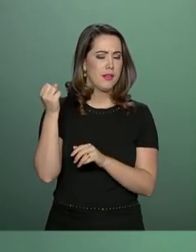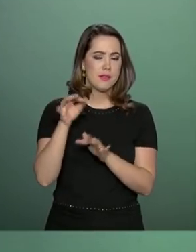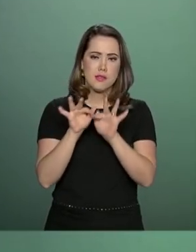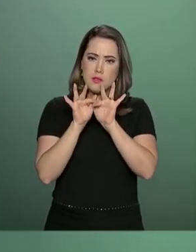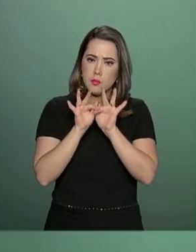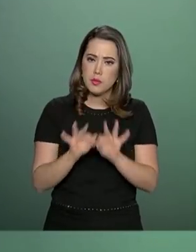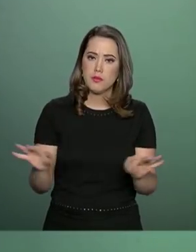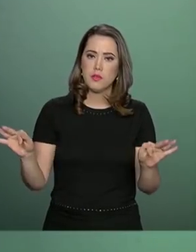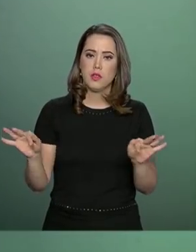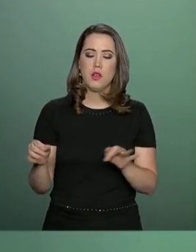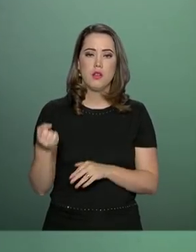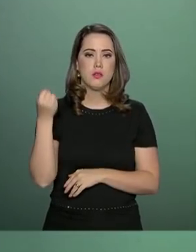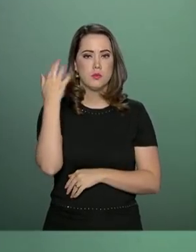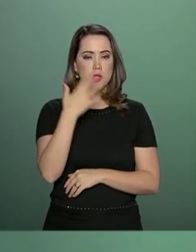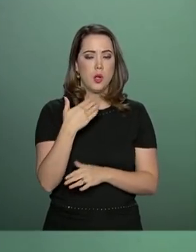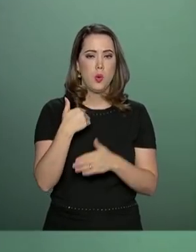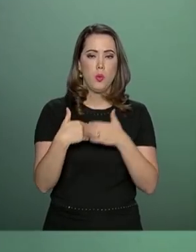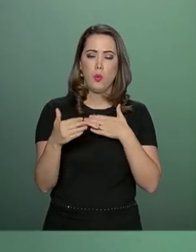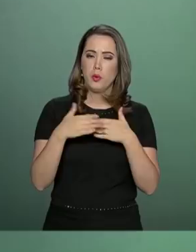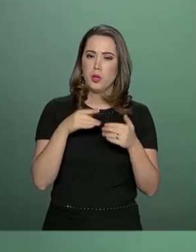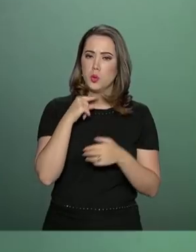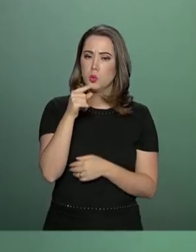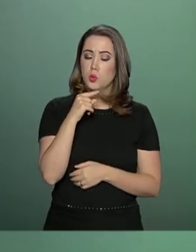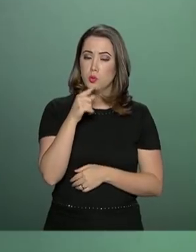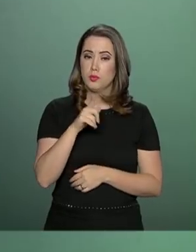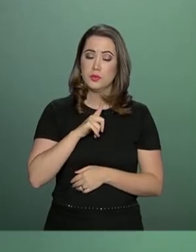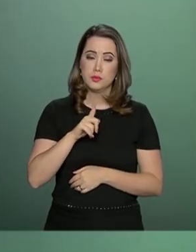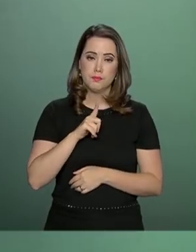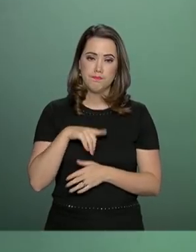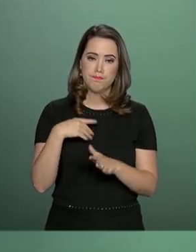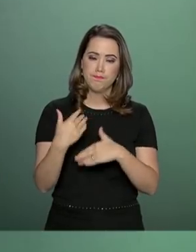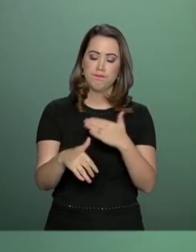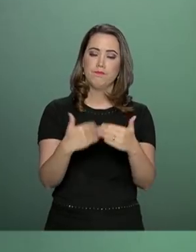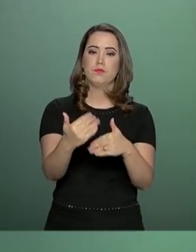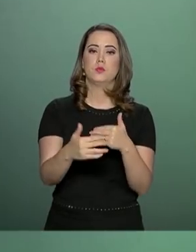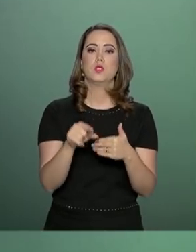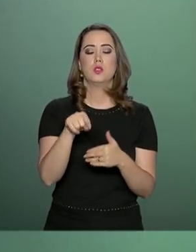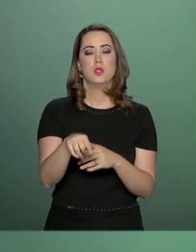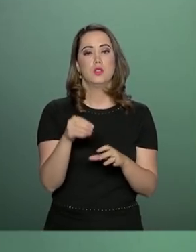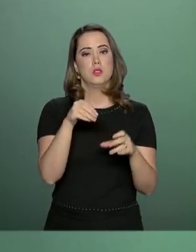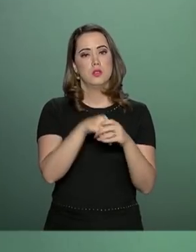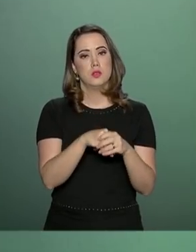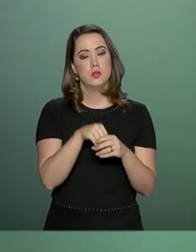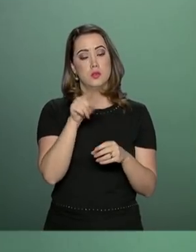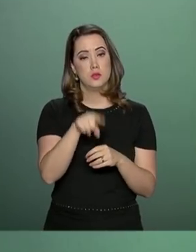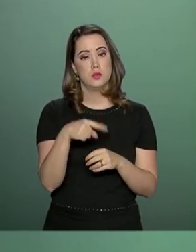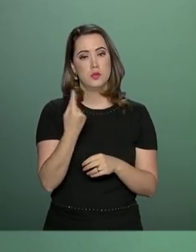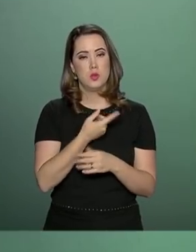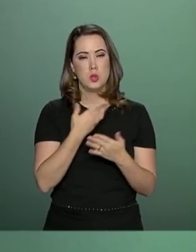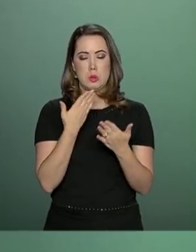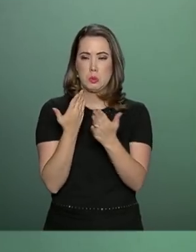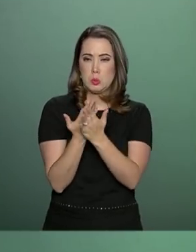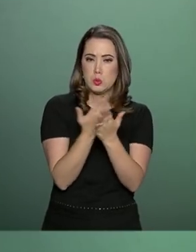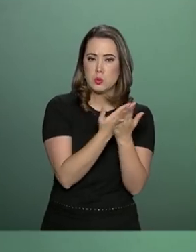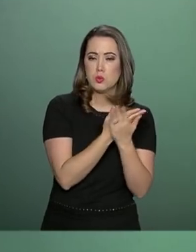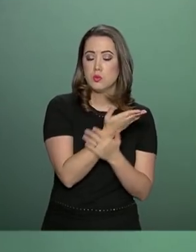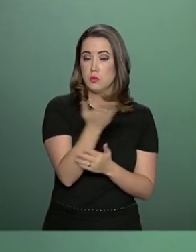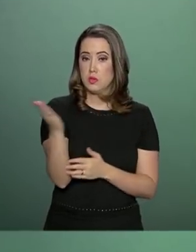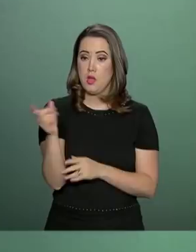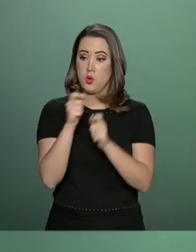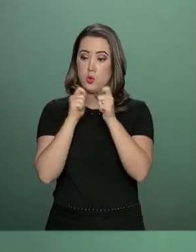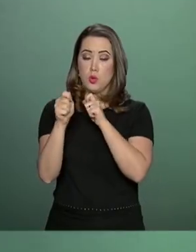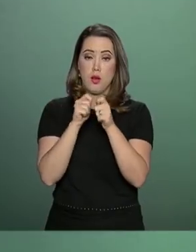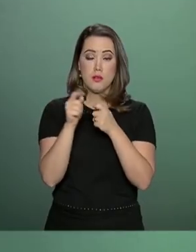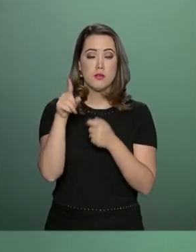quaisquer dúvidas que, por acaso, ainda perseverem no âmbito da análise de vocês, jornalistas,